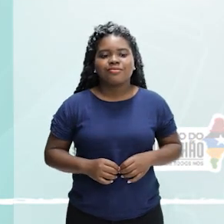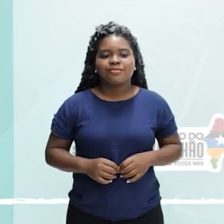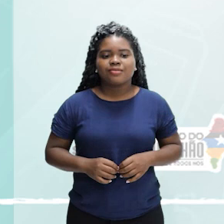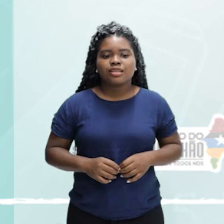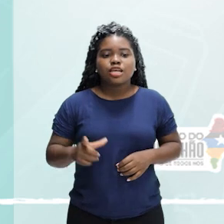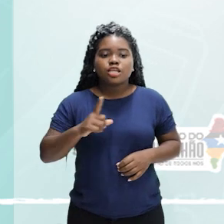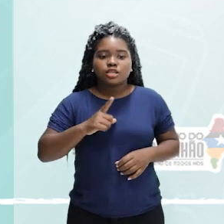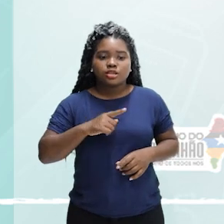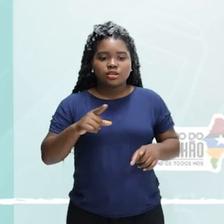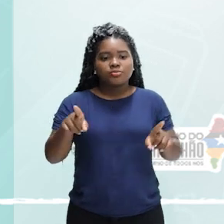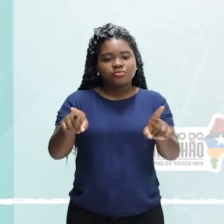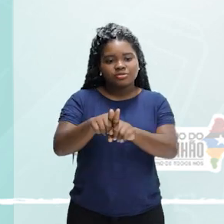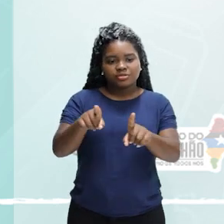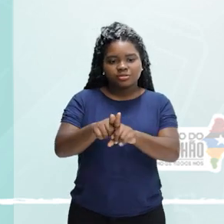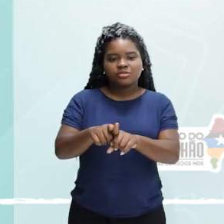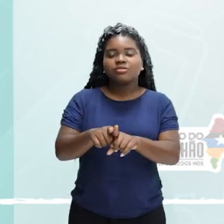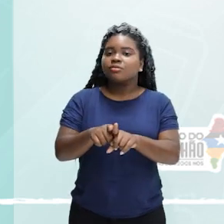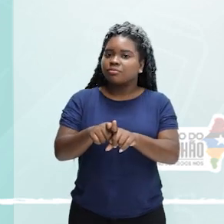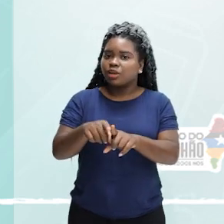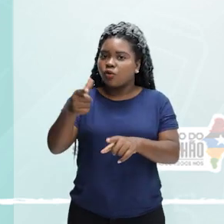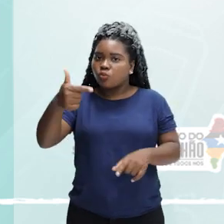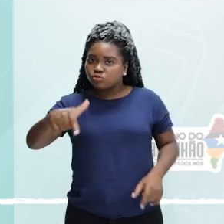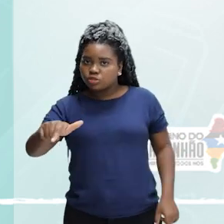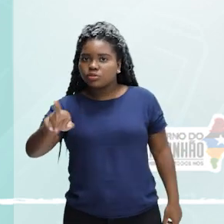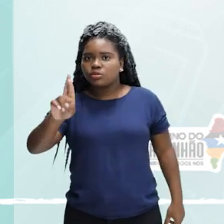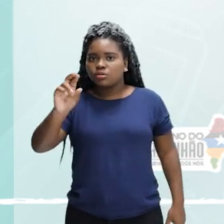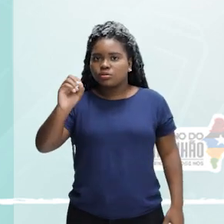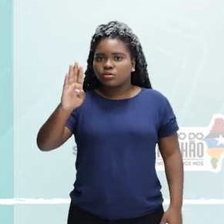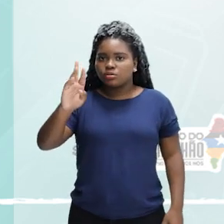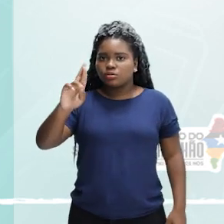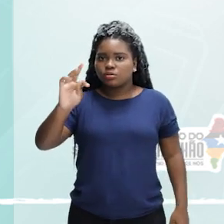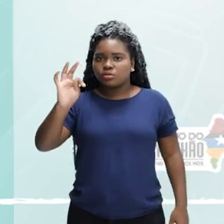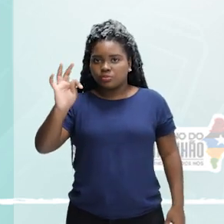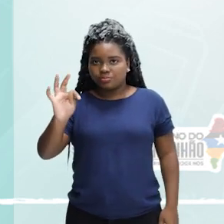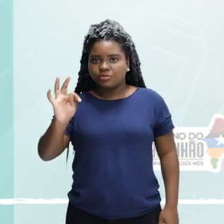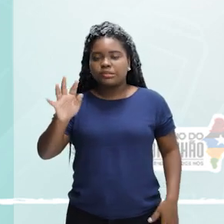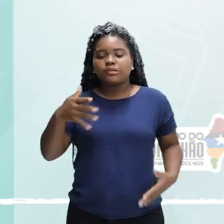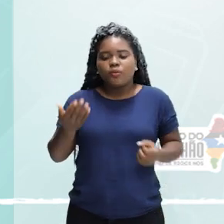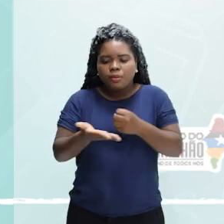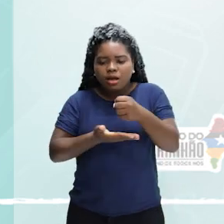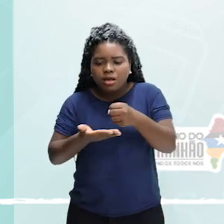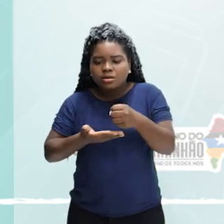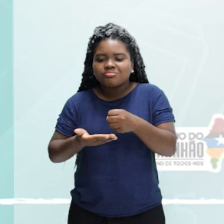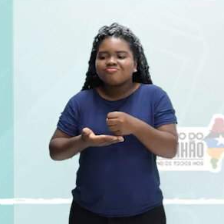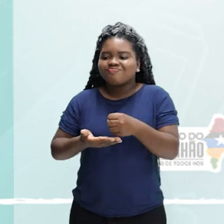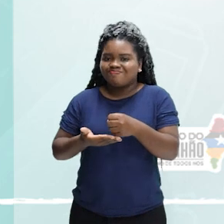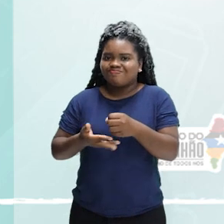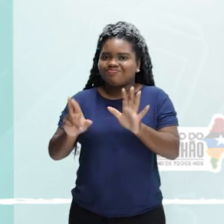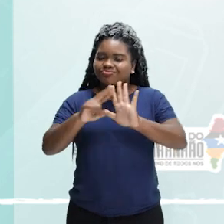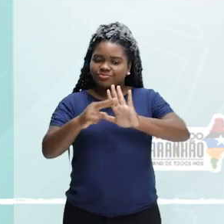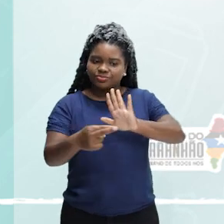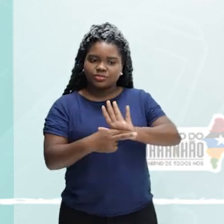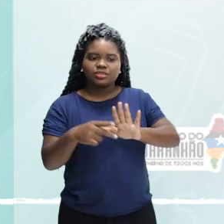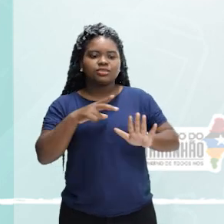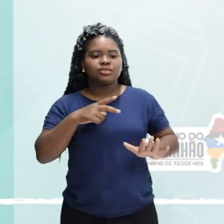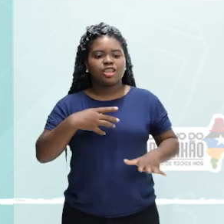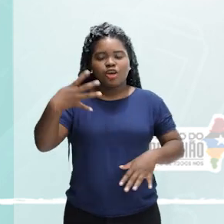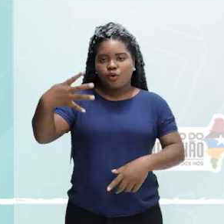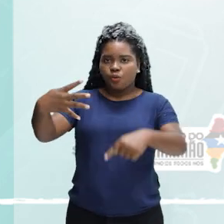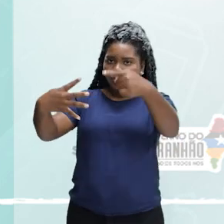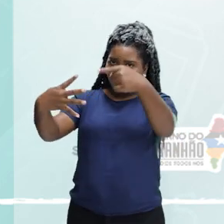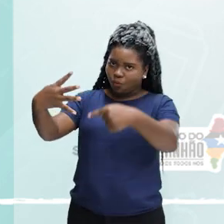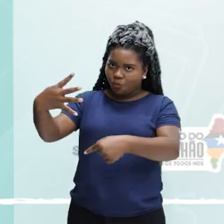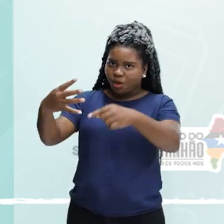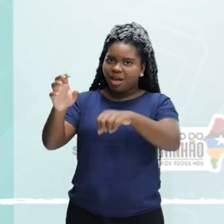Próximo. Ainda o Robert Dahl. Com base nesses critérios que a gente observou, ele chega a 4 estruturas de